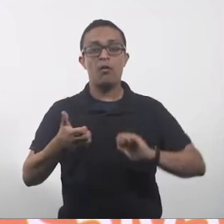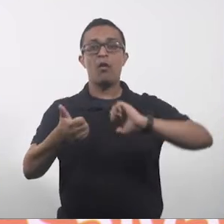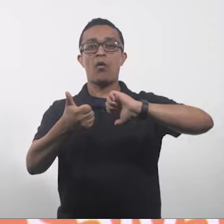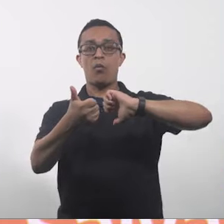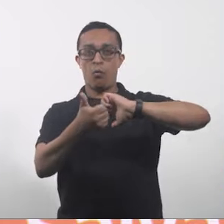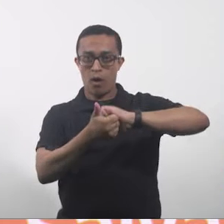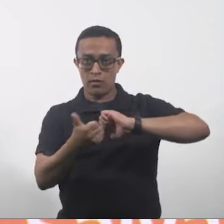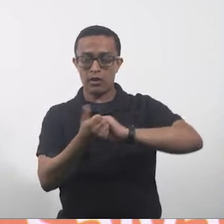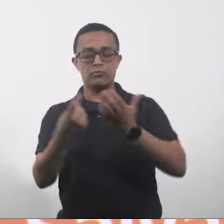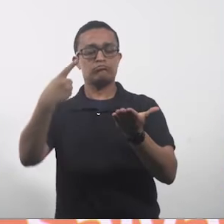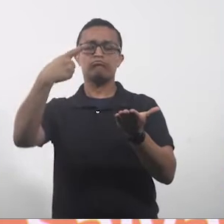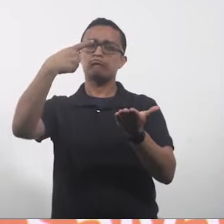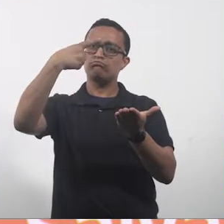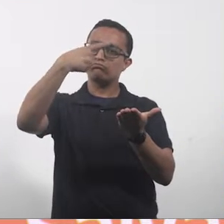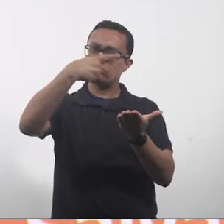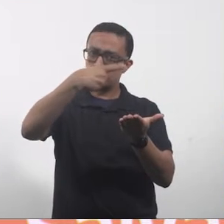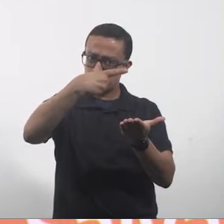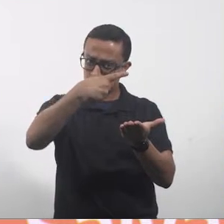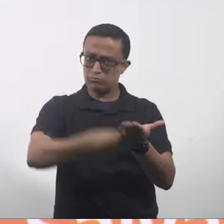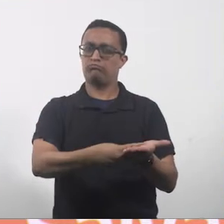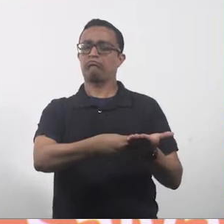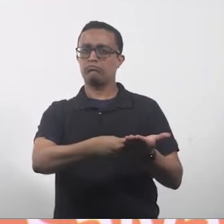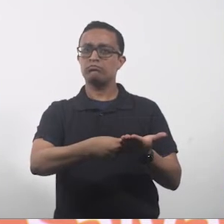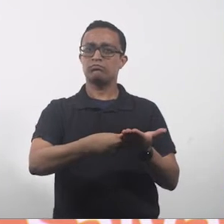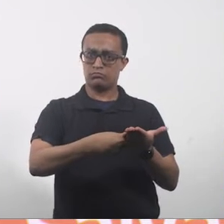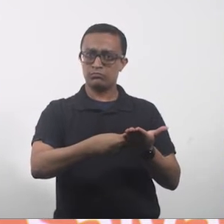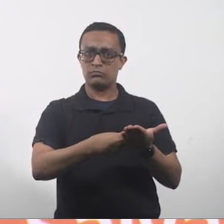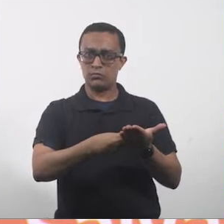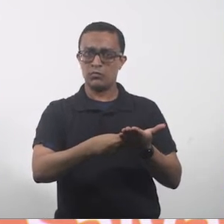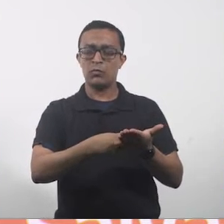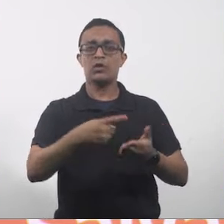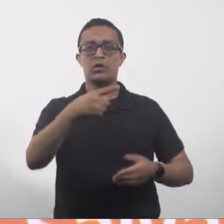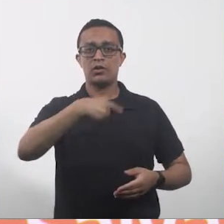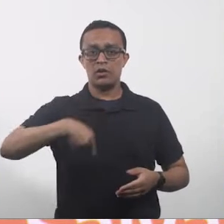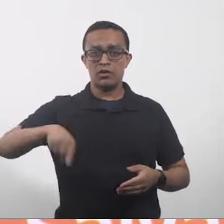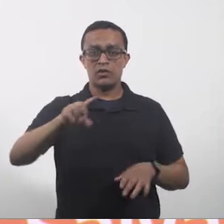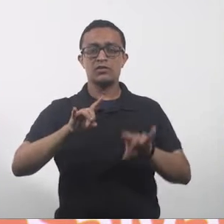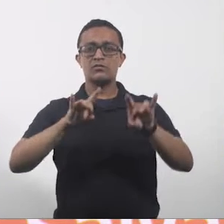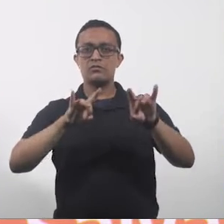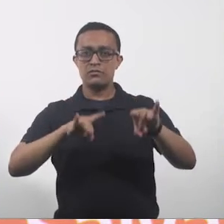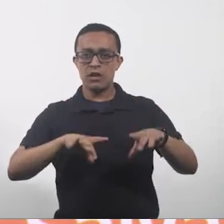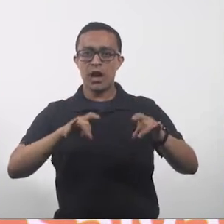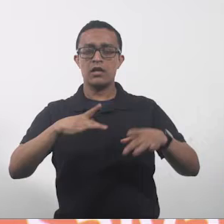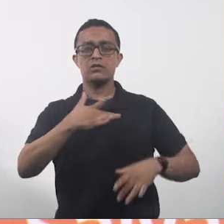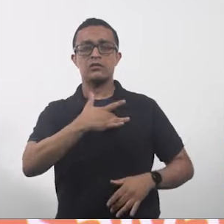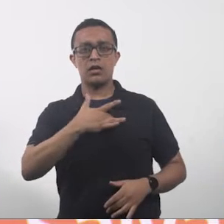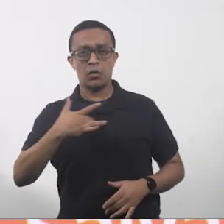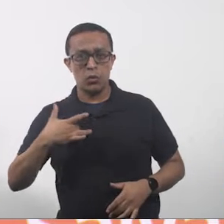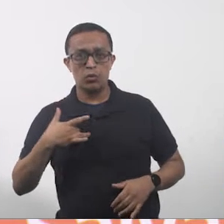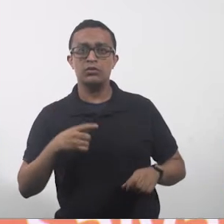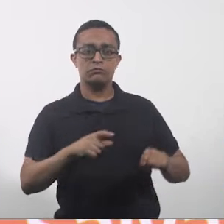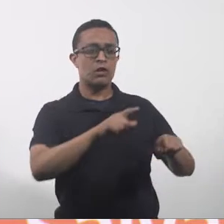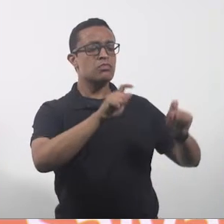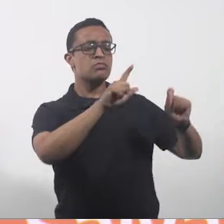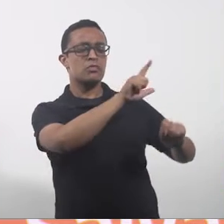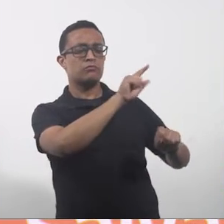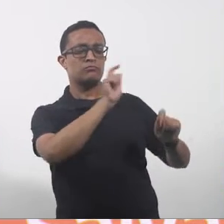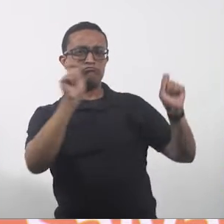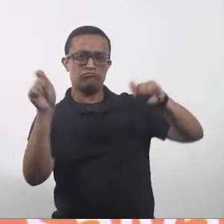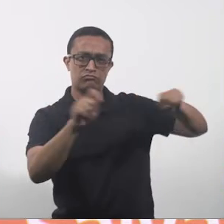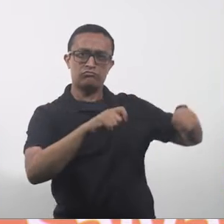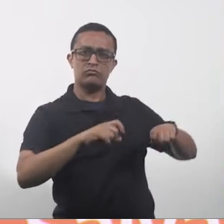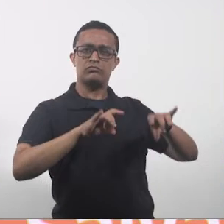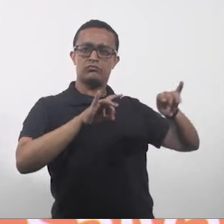de comprometimento, da ação dos nossos técnicos da Secretaria de Saúde, a capacidade técnica, compromisso